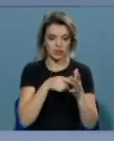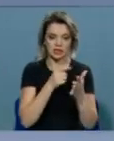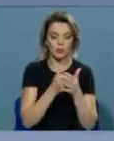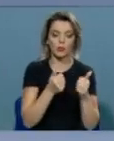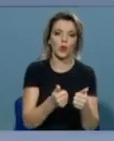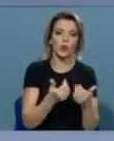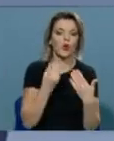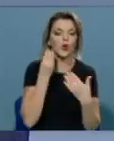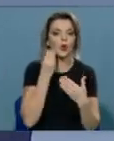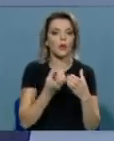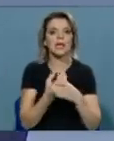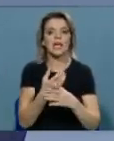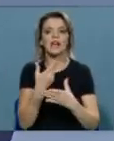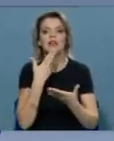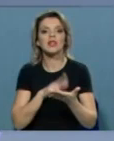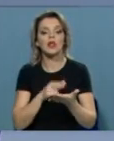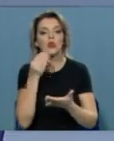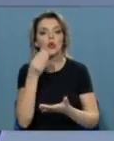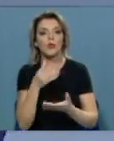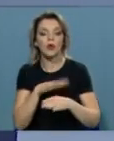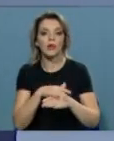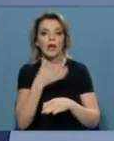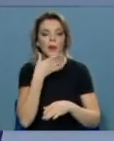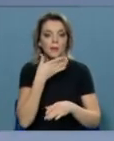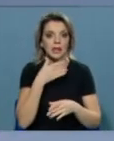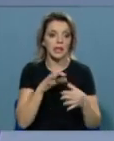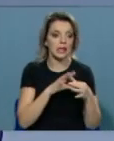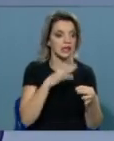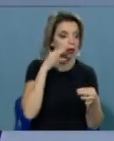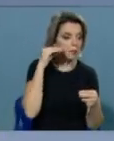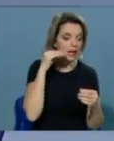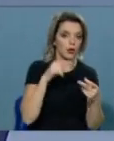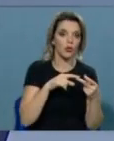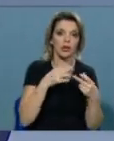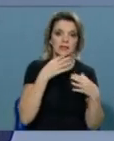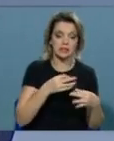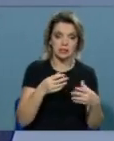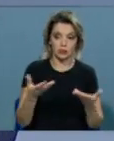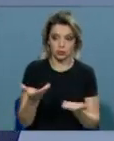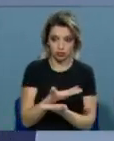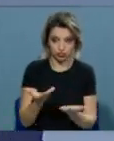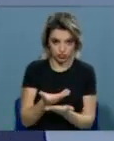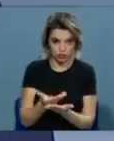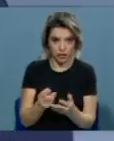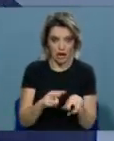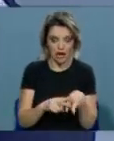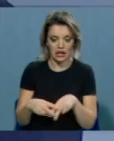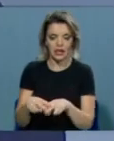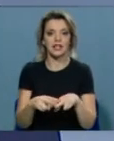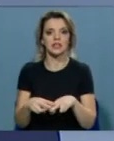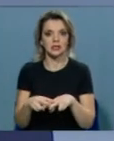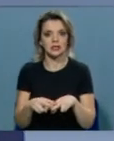buscou aquelas não são implementados na realidade porção linhas com coordenada bancos com garantias múltiplas e análises e o